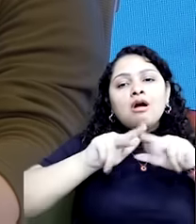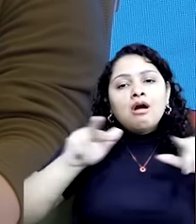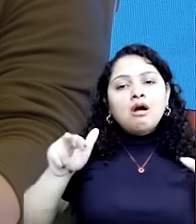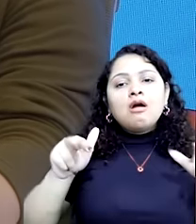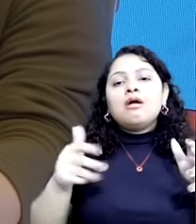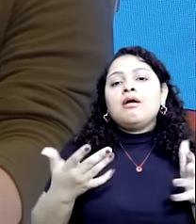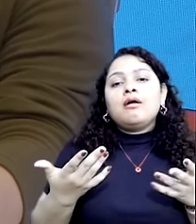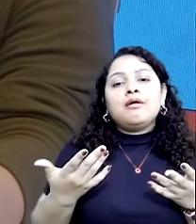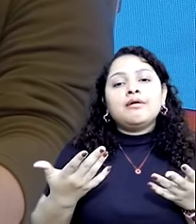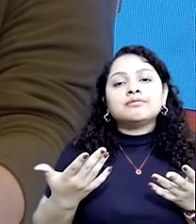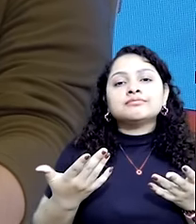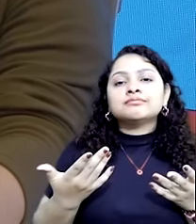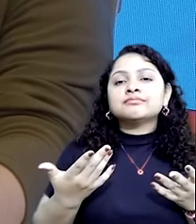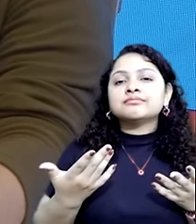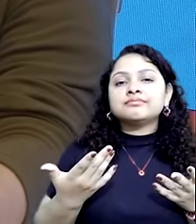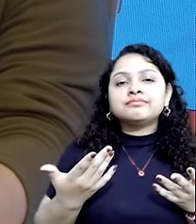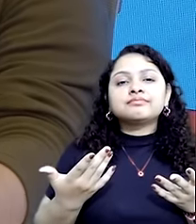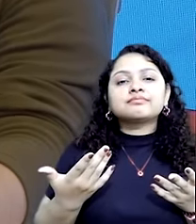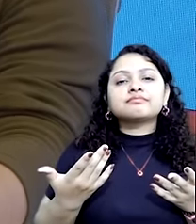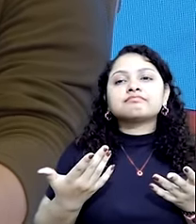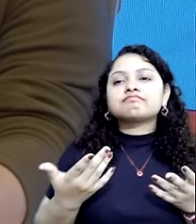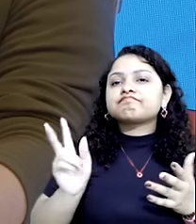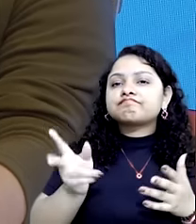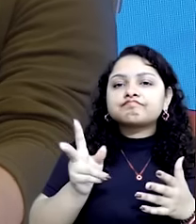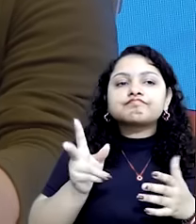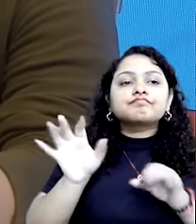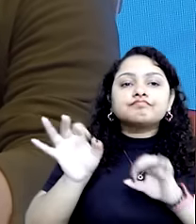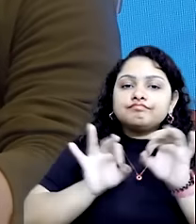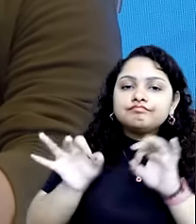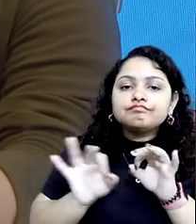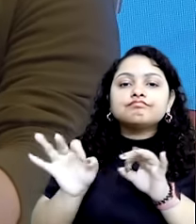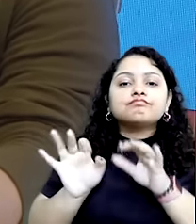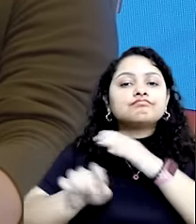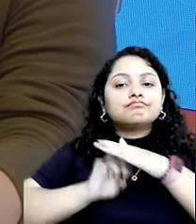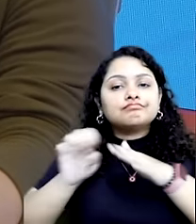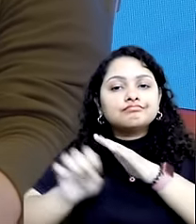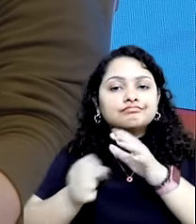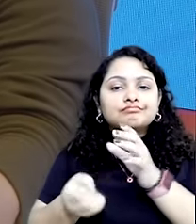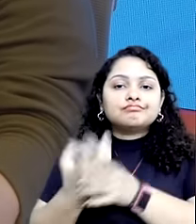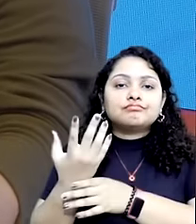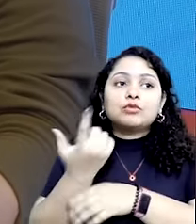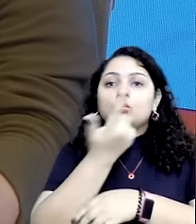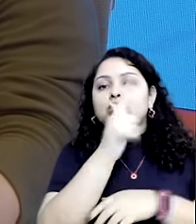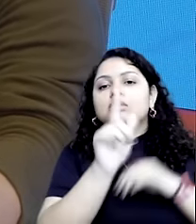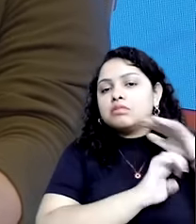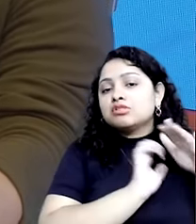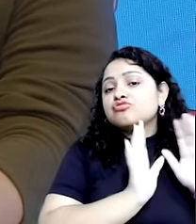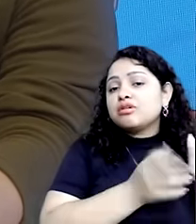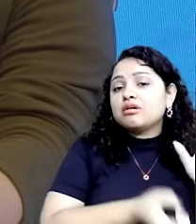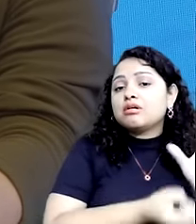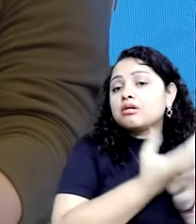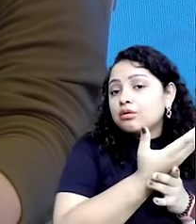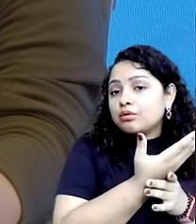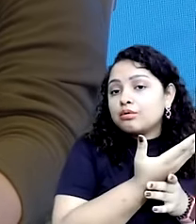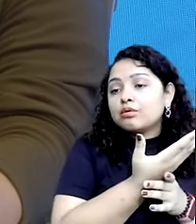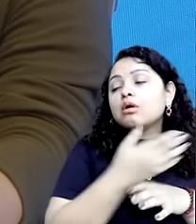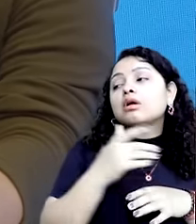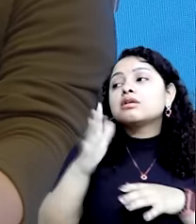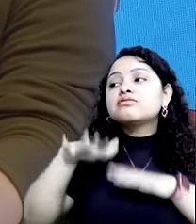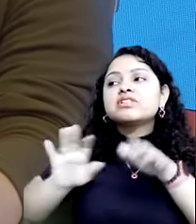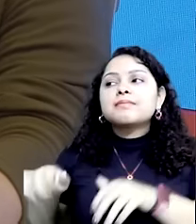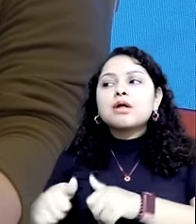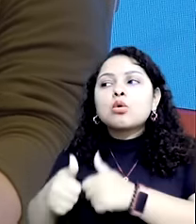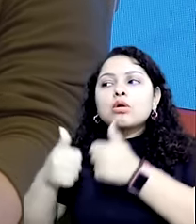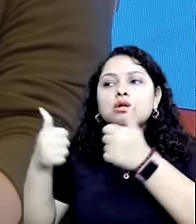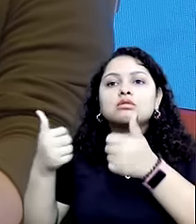e a cada minuto deve ter alguma empresa desenvolvendo algo que outras já desenvolveram e de repente melhorando alguma coisa e agora